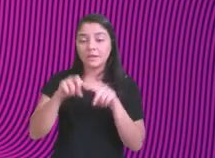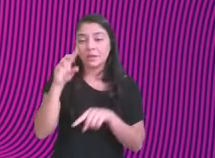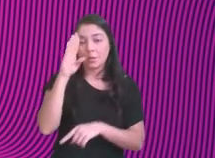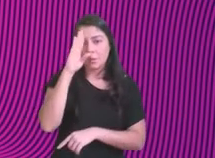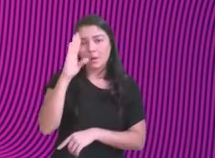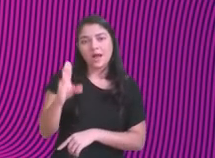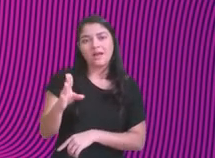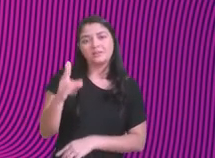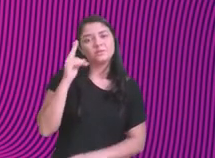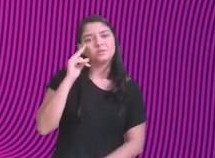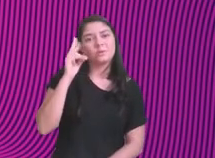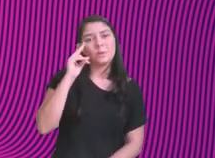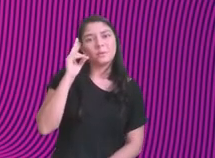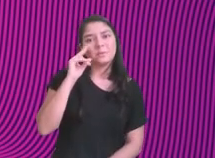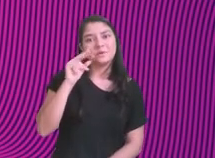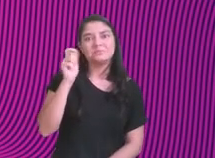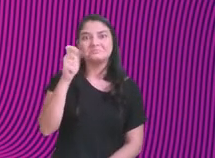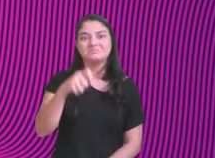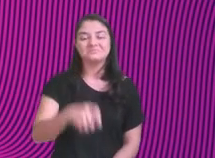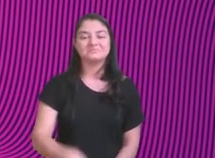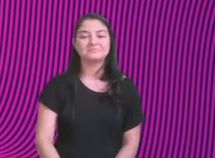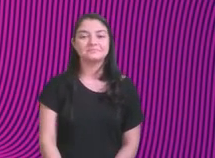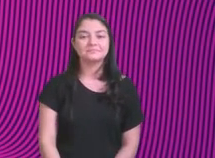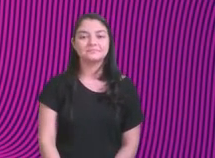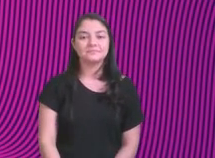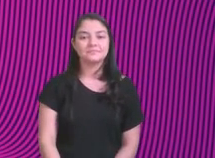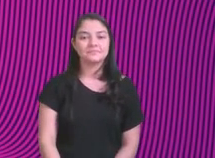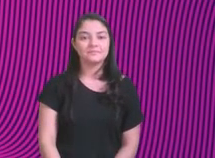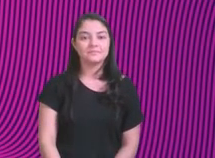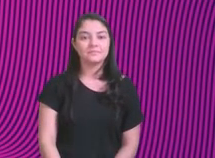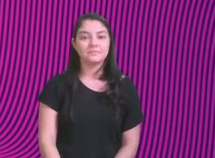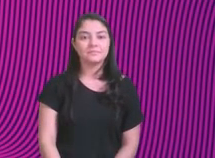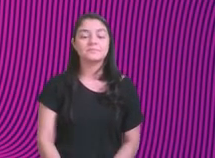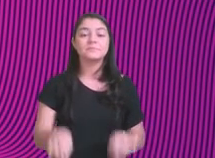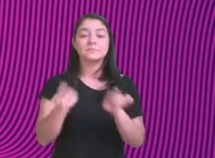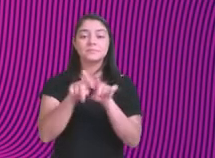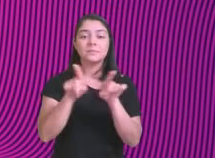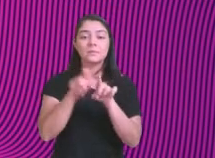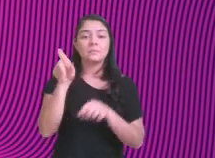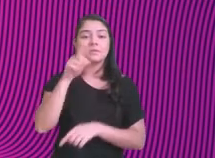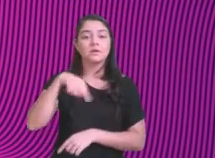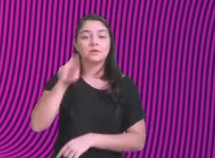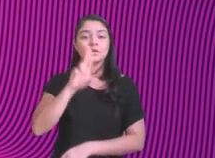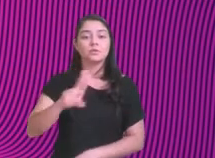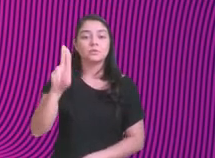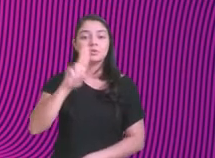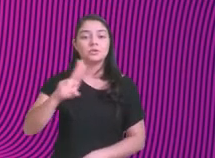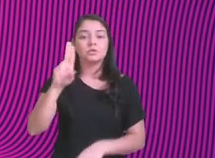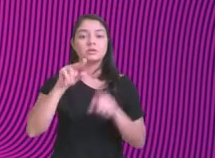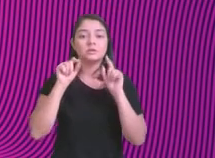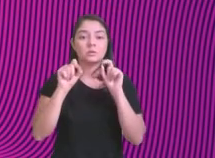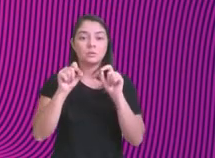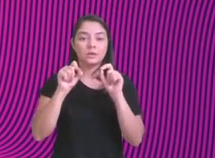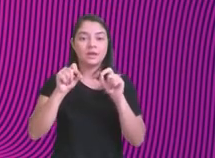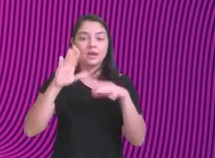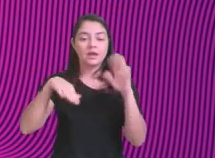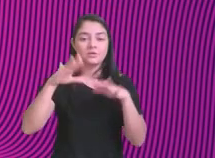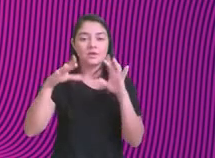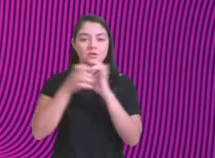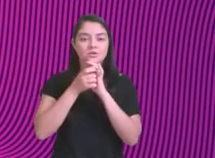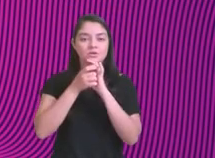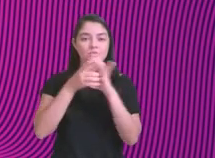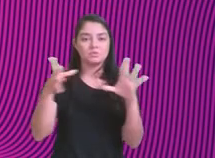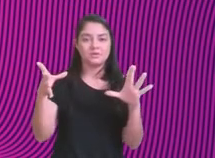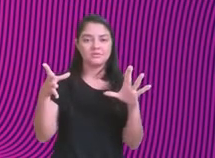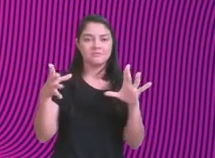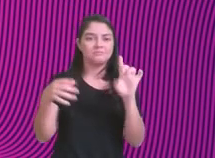Rodrigo? Sim, a gente utiliza o robô sempre que disponível, né? Nem sempre está disponível,